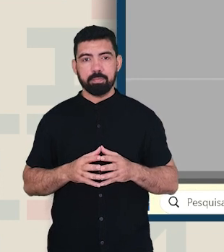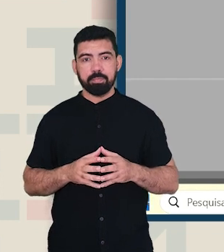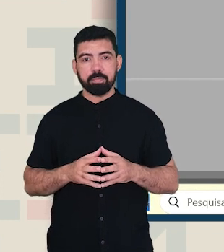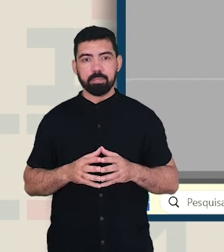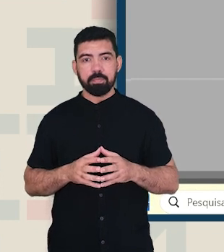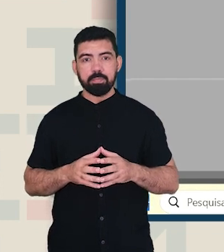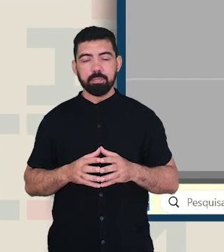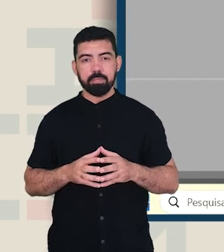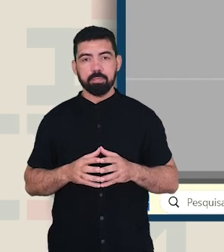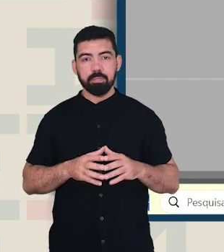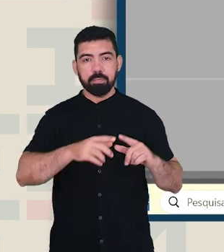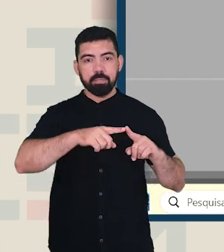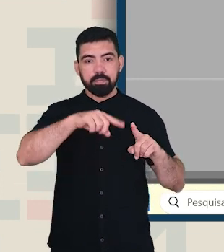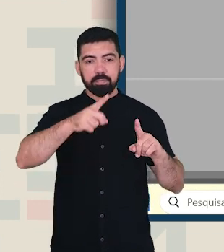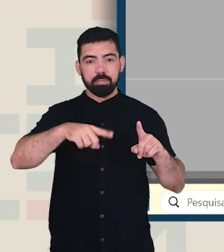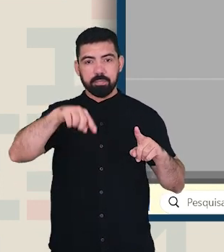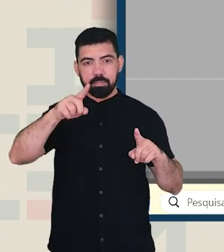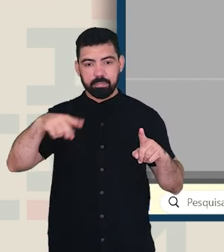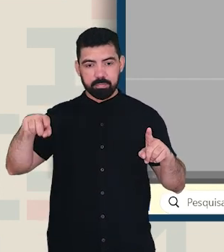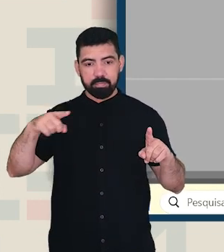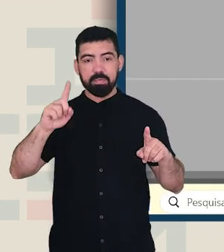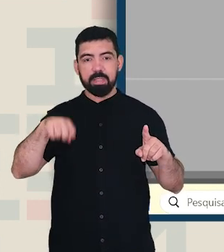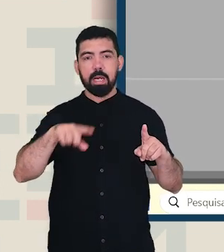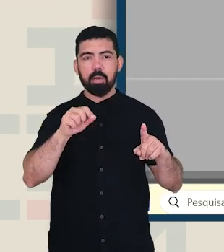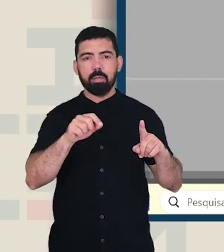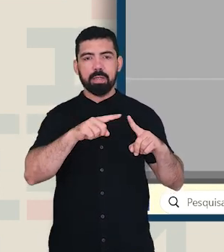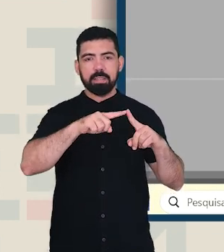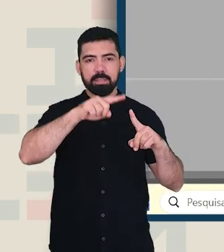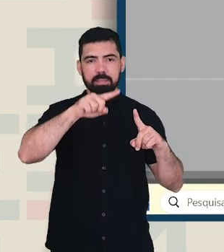uma forma de onda que se chama de dente de serra.